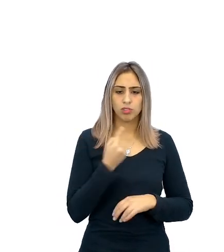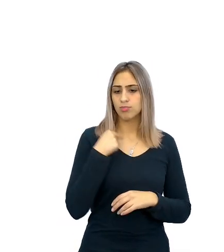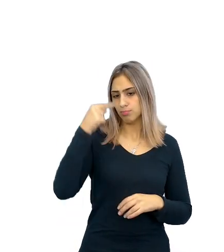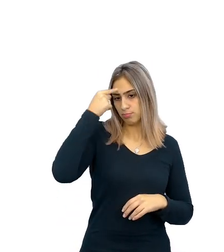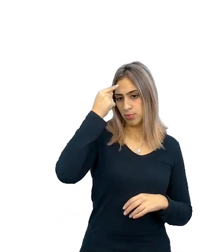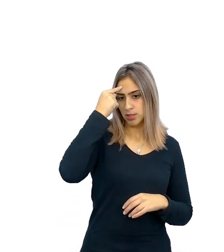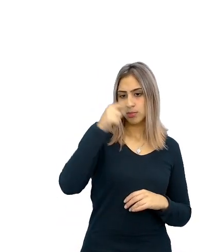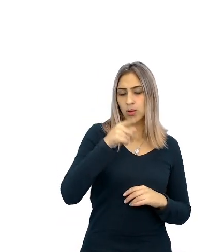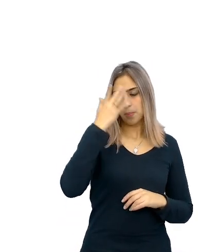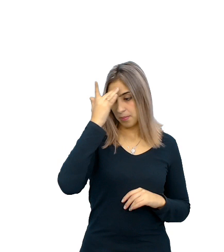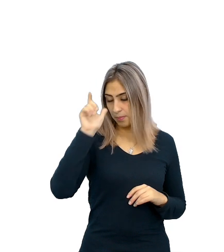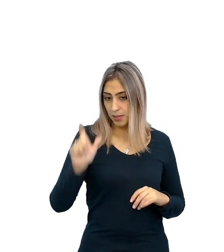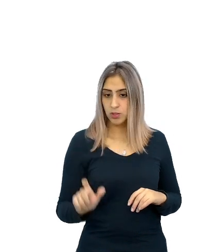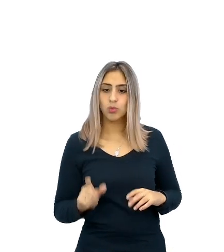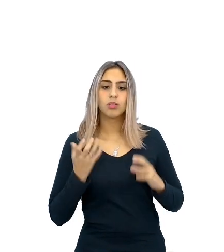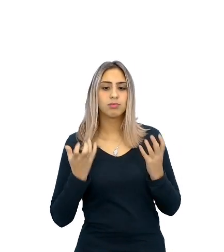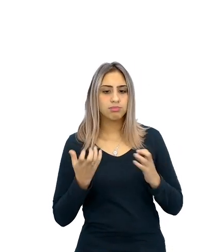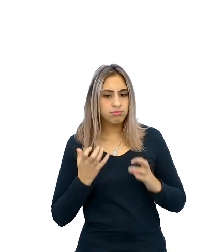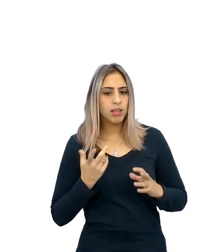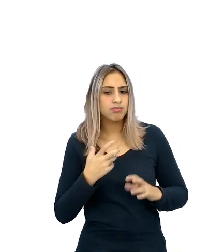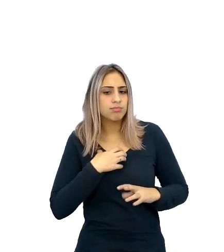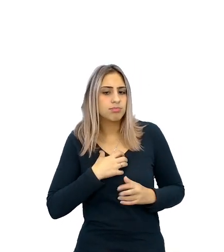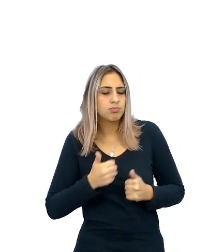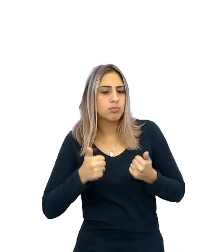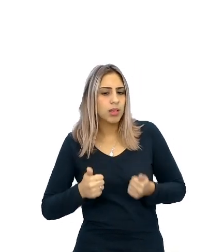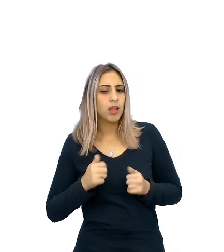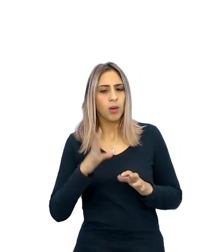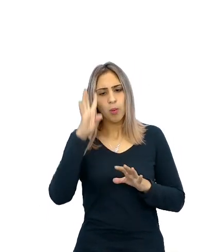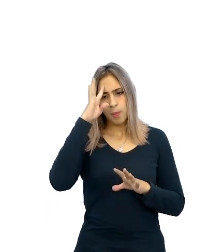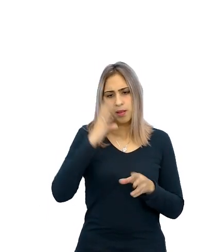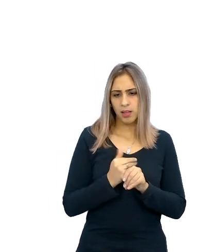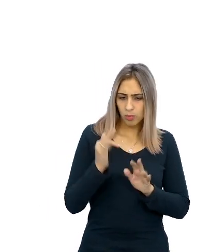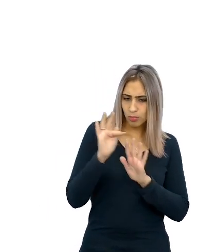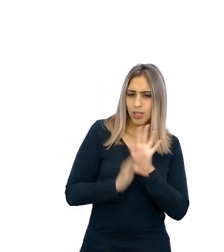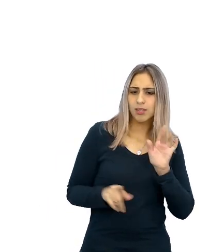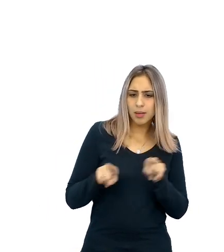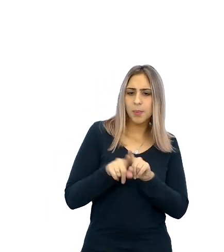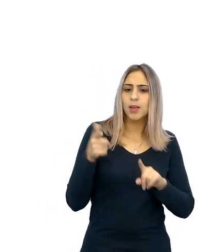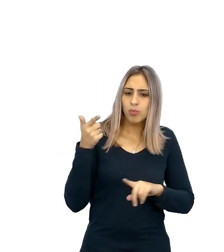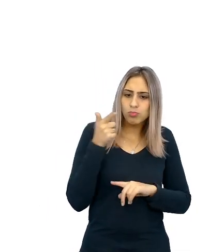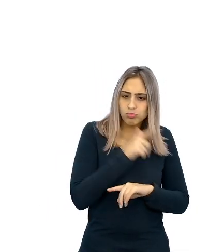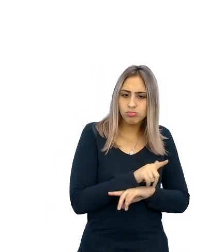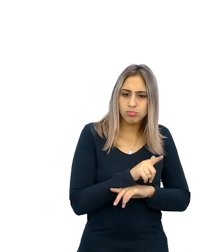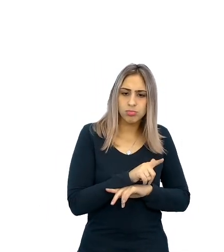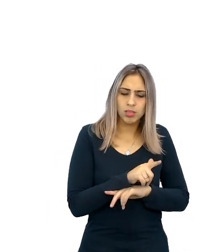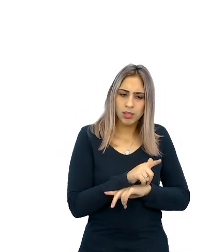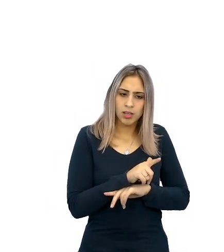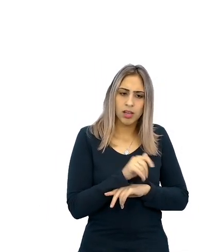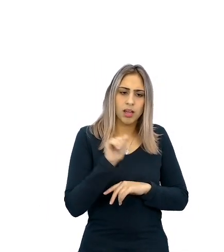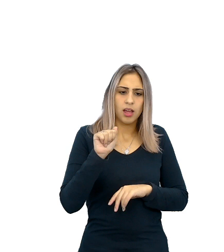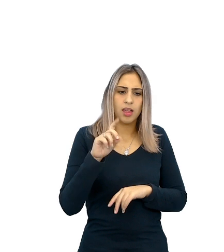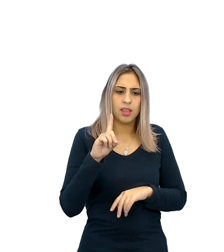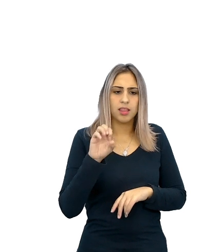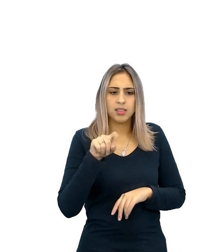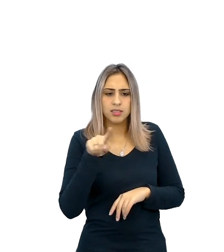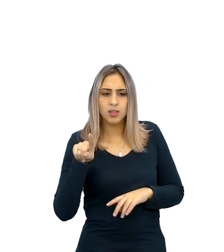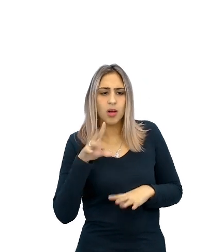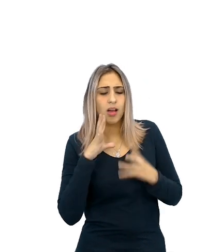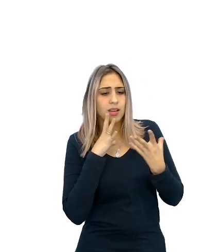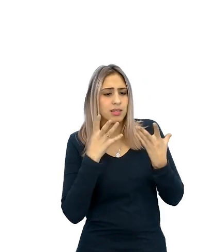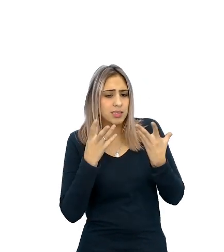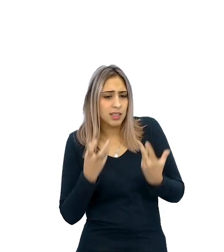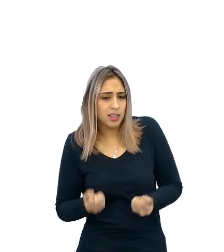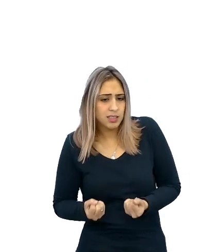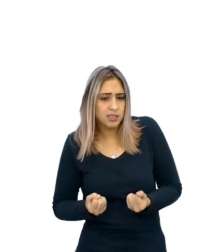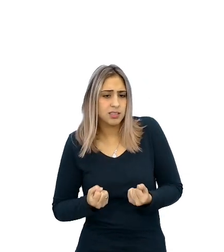pensamos que o locutor quer assegurar a compreensão do texto e conseguir aí a adesão, a aceitação,